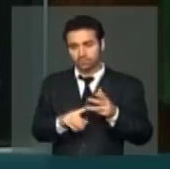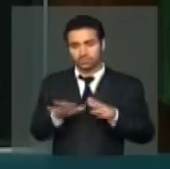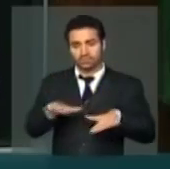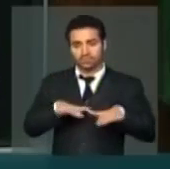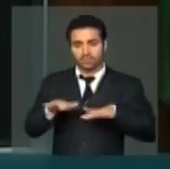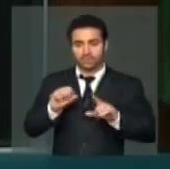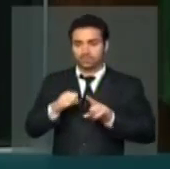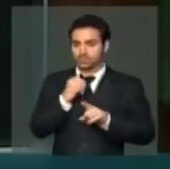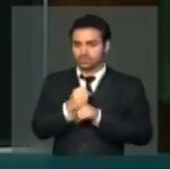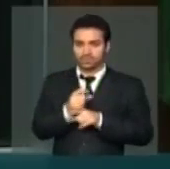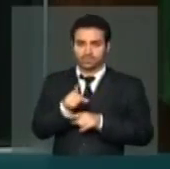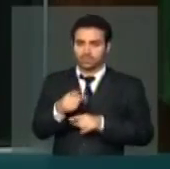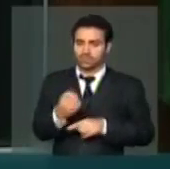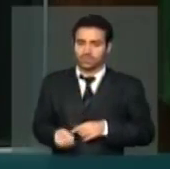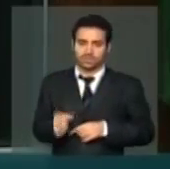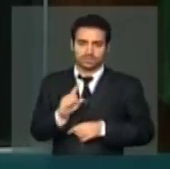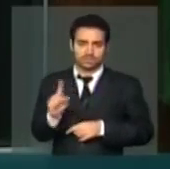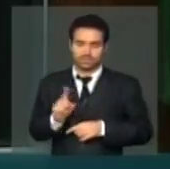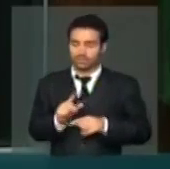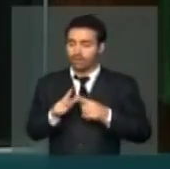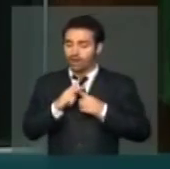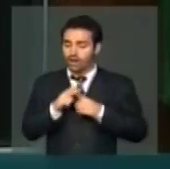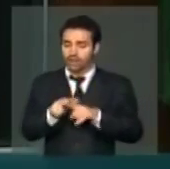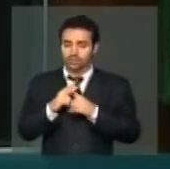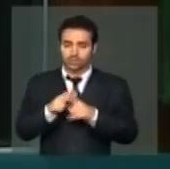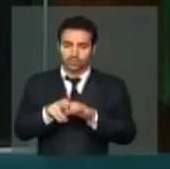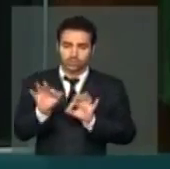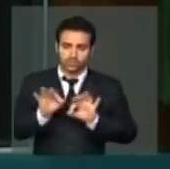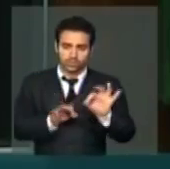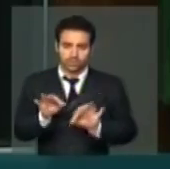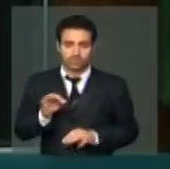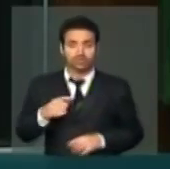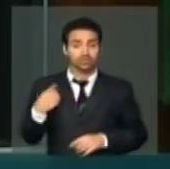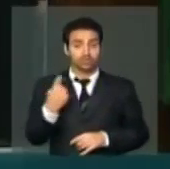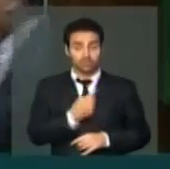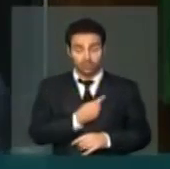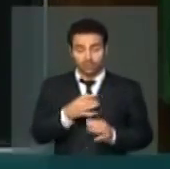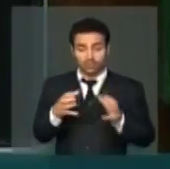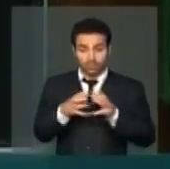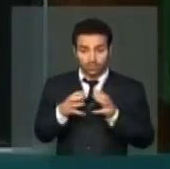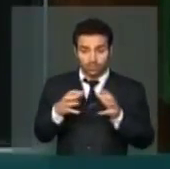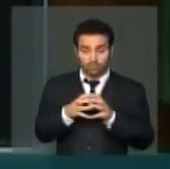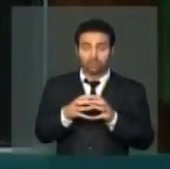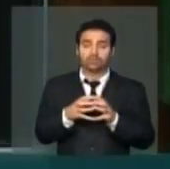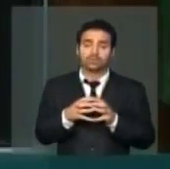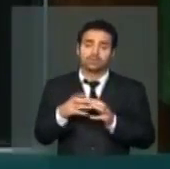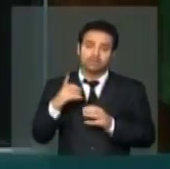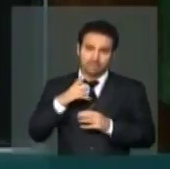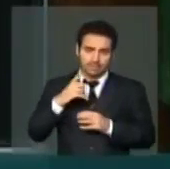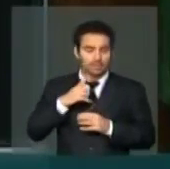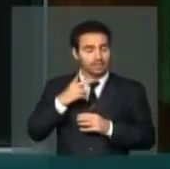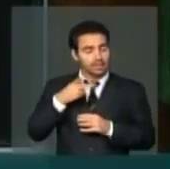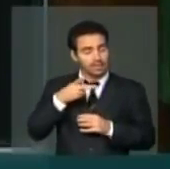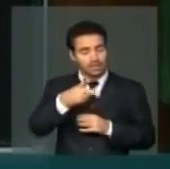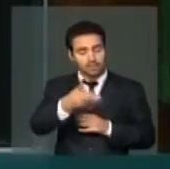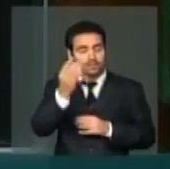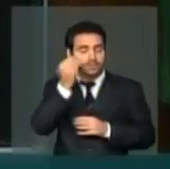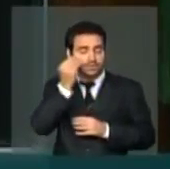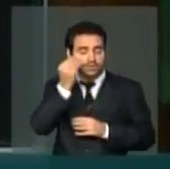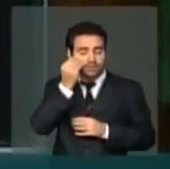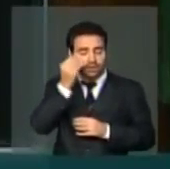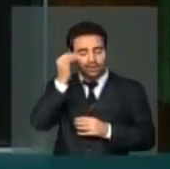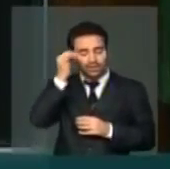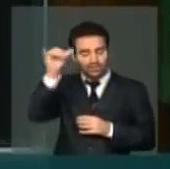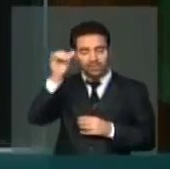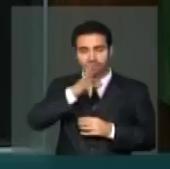se opõem a essas medidas de ajuste e a nossa bancada, alinhada com essa visão, tem procurado corrigir os exageros